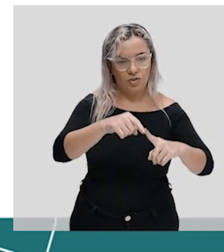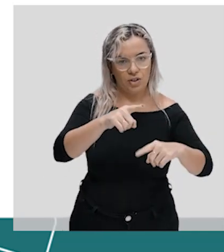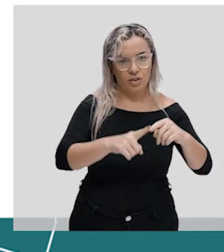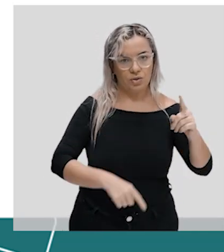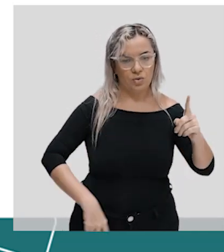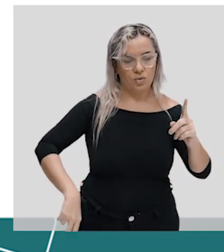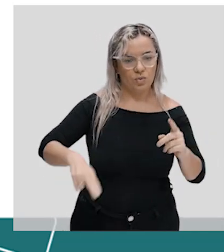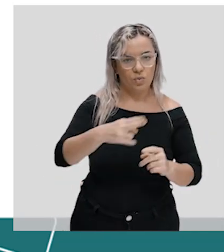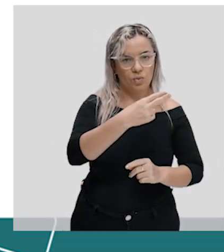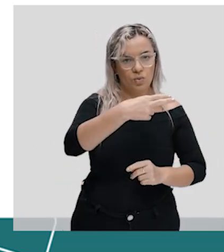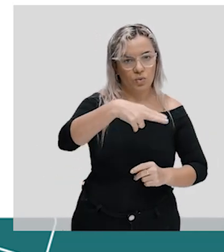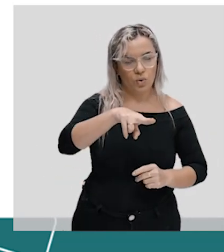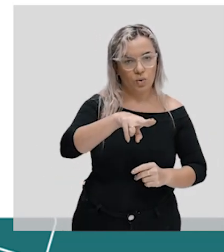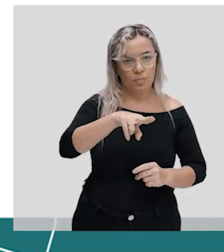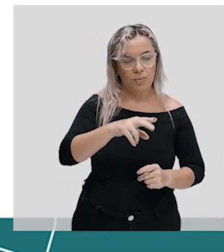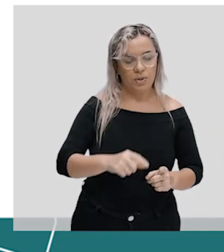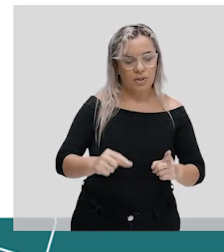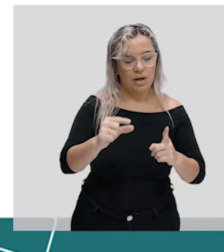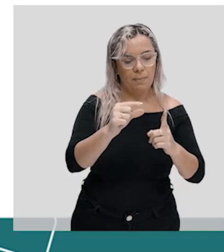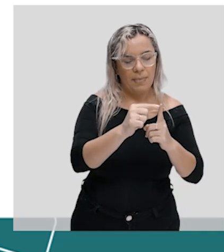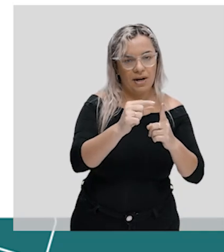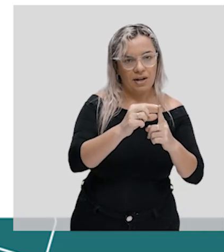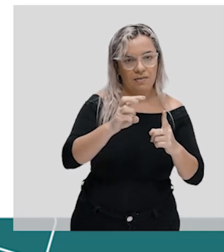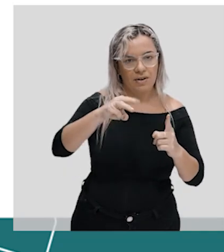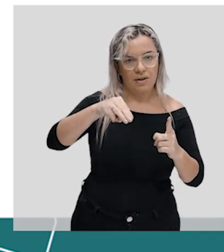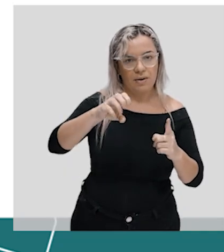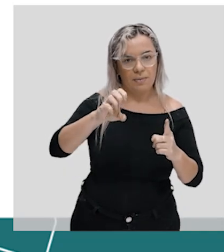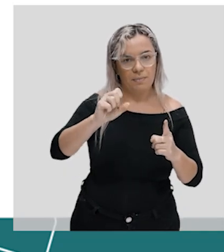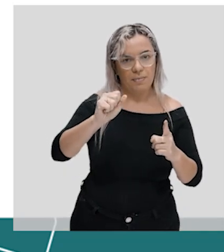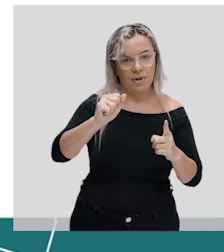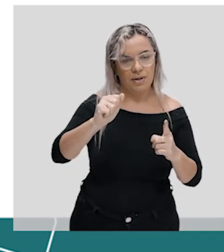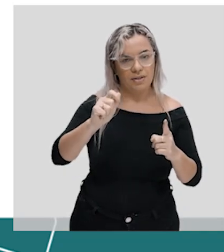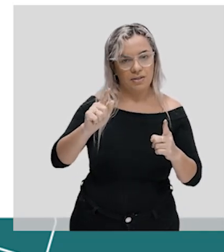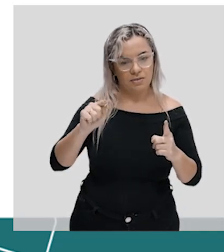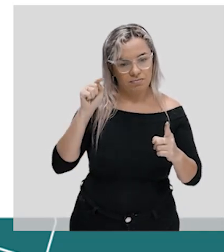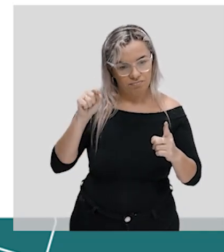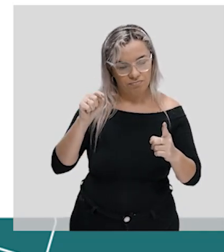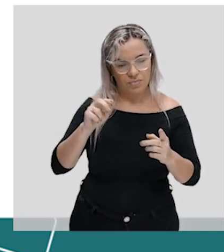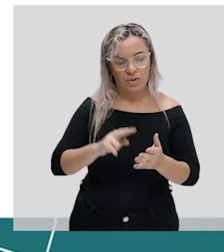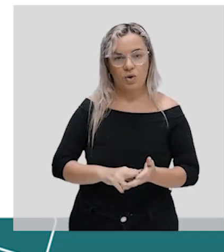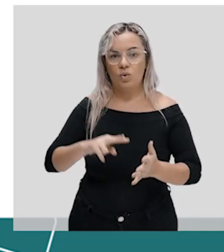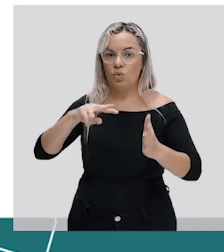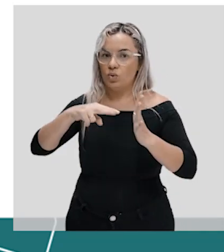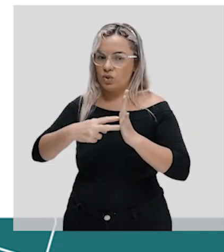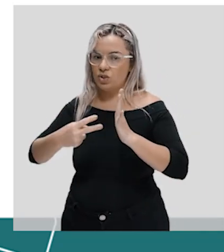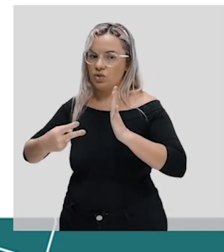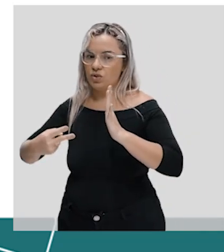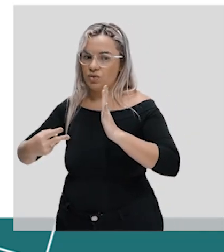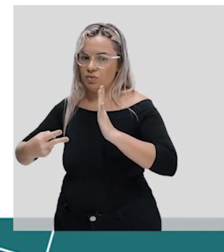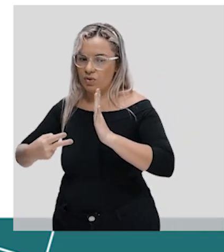ó. Mesa. Está até as letras estão separadas. Mesa.